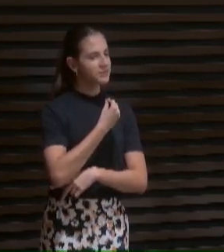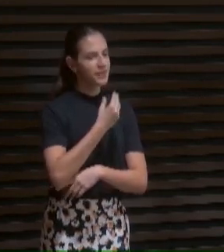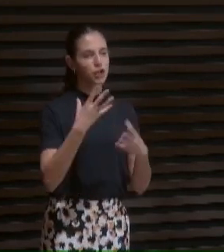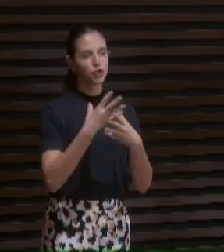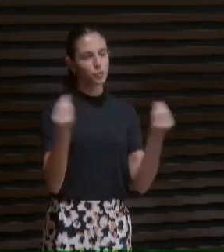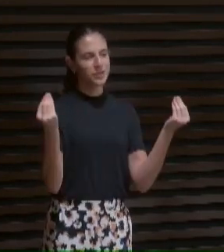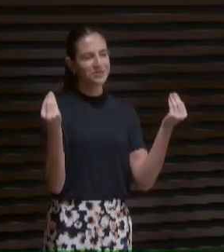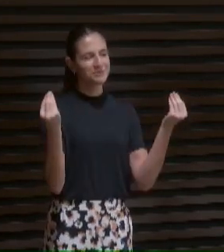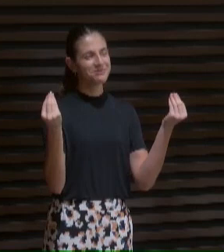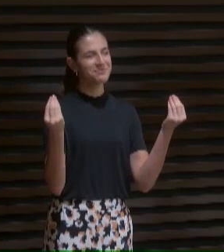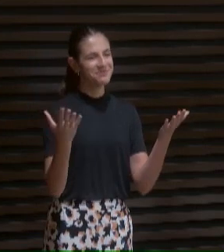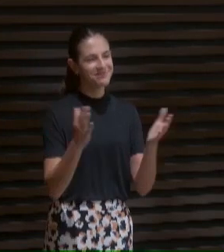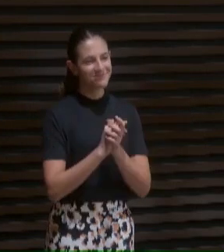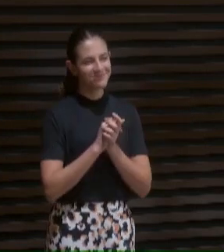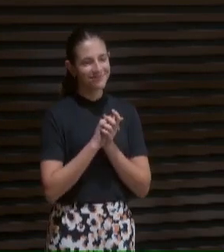Sumiram.